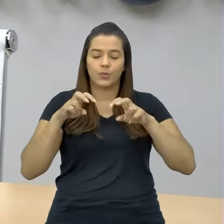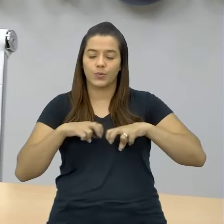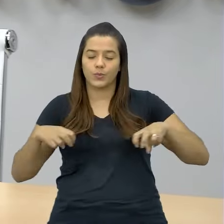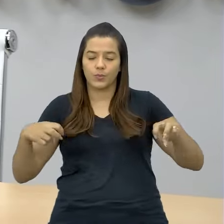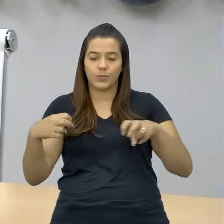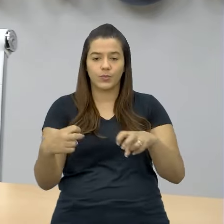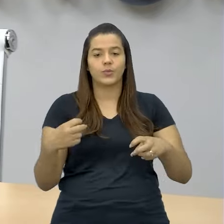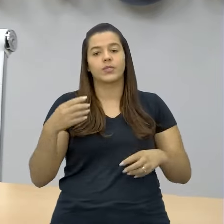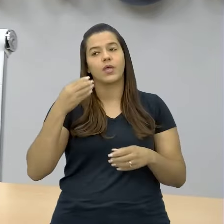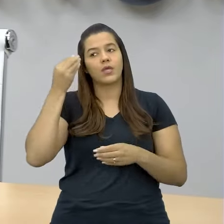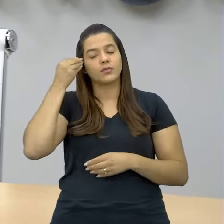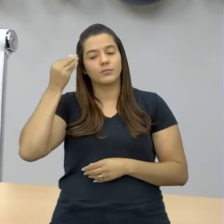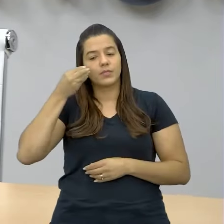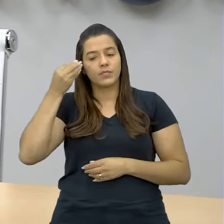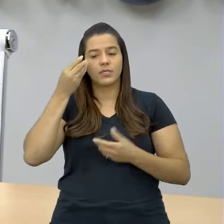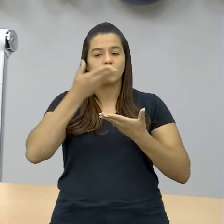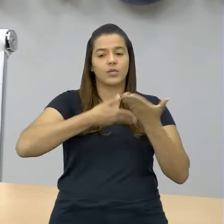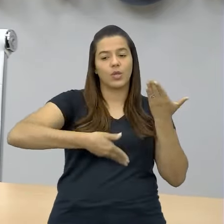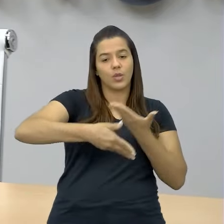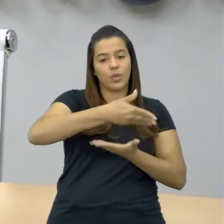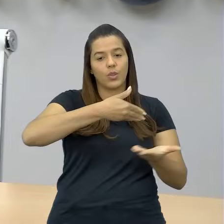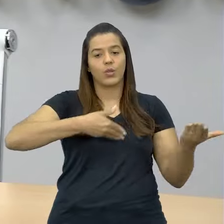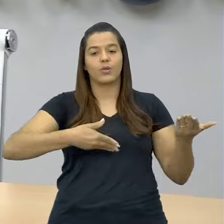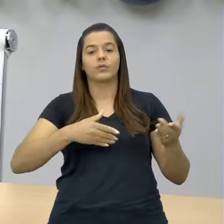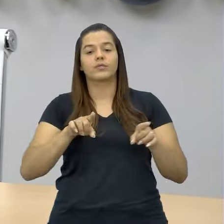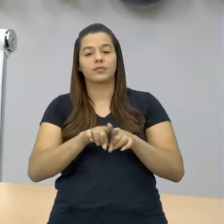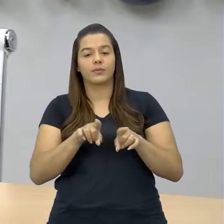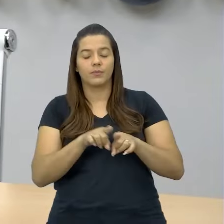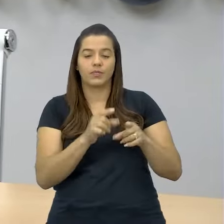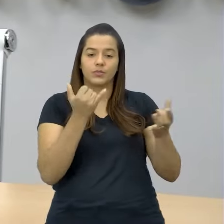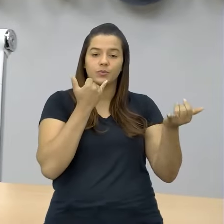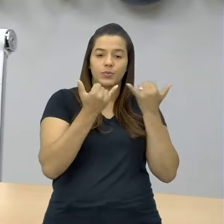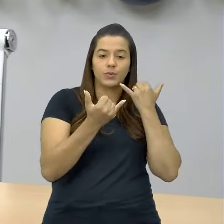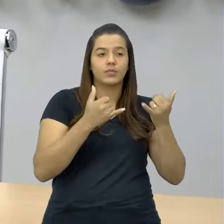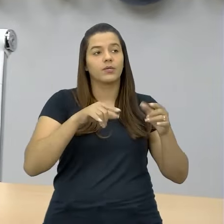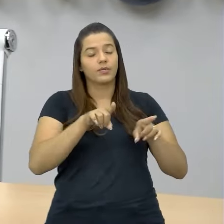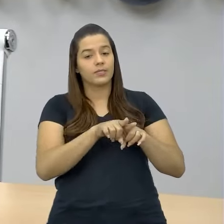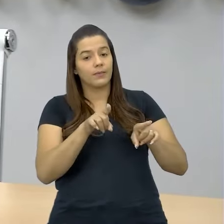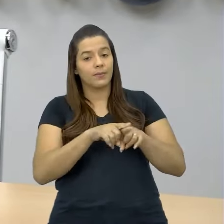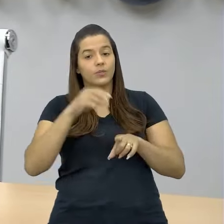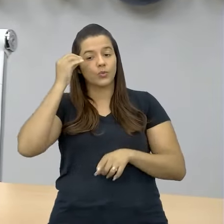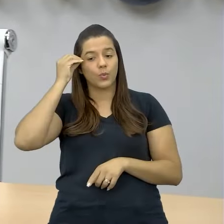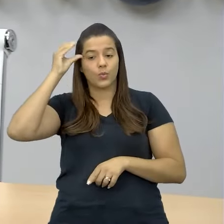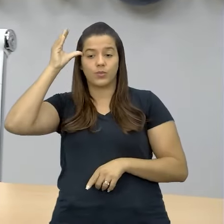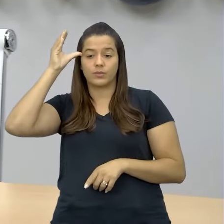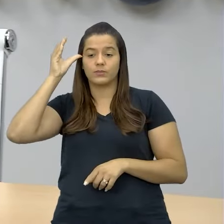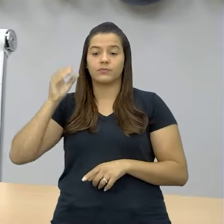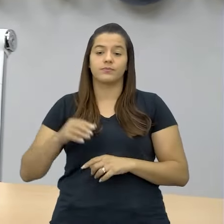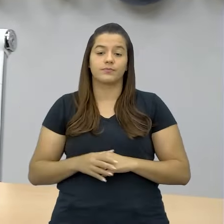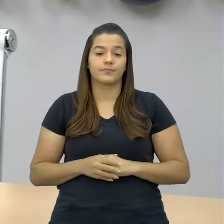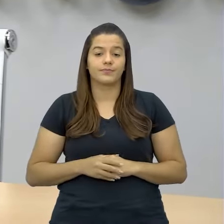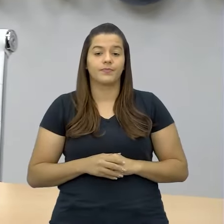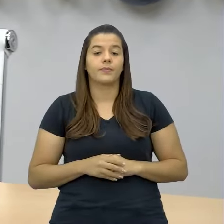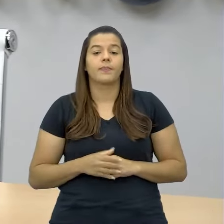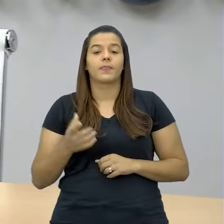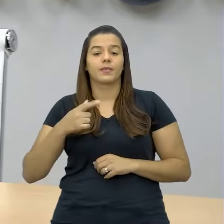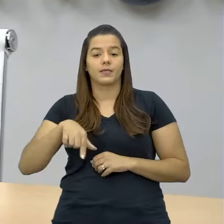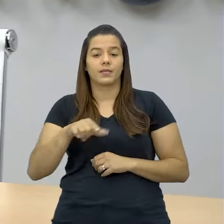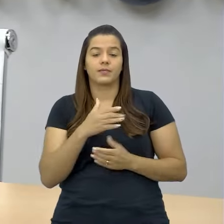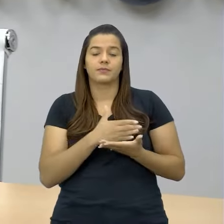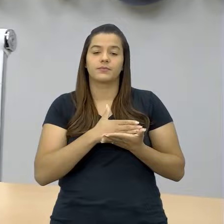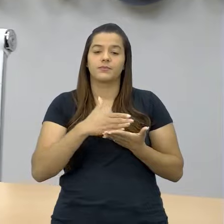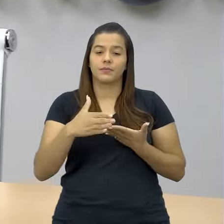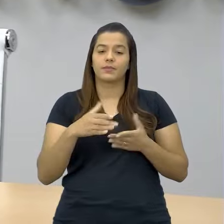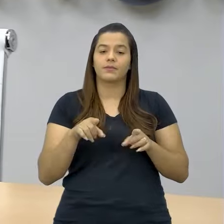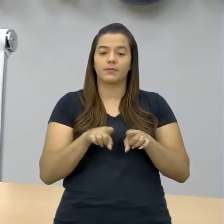conversa, a troca de experiência, de informação, né? E de conhecimento, porque essa informação do início, né, ela vai se